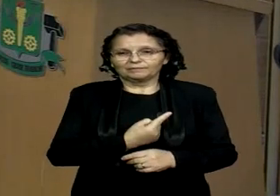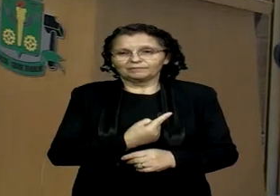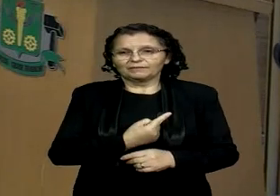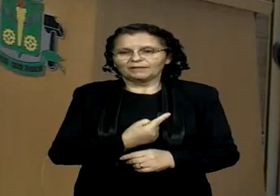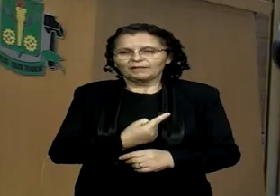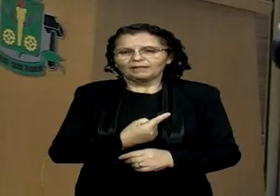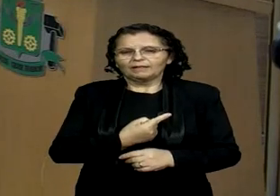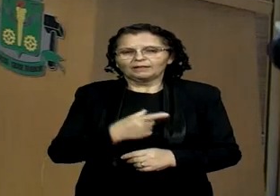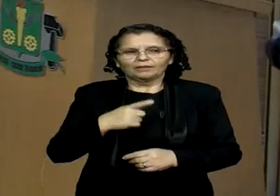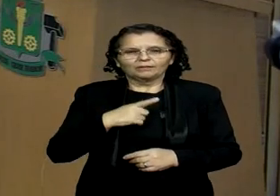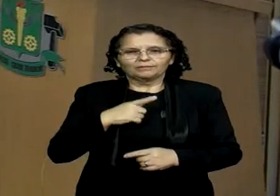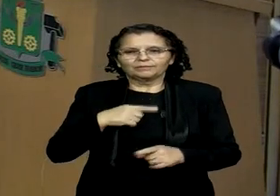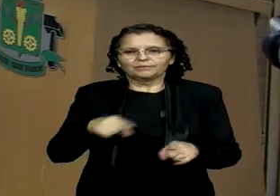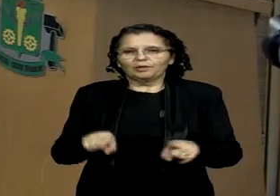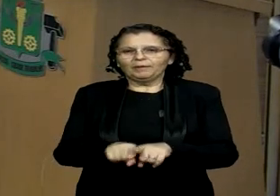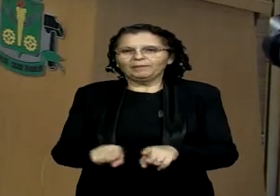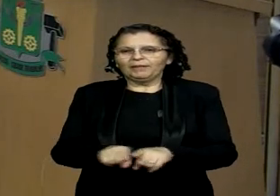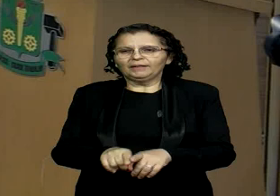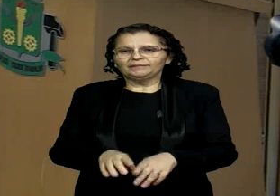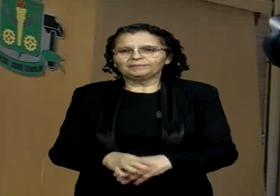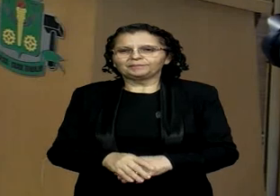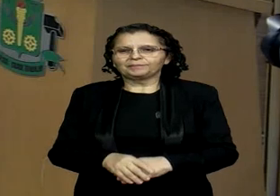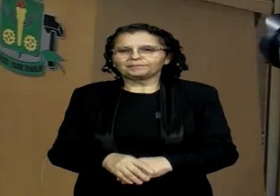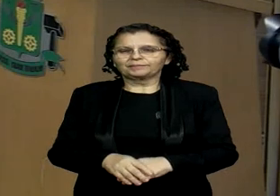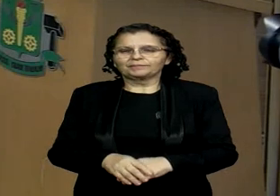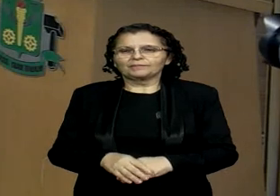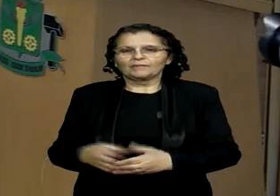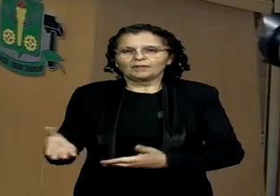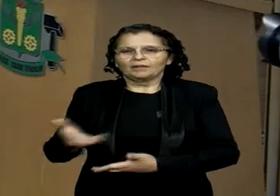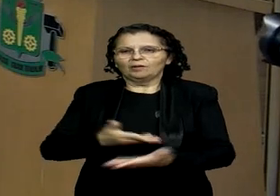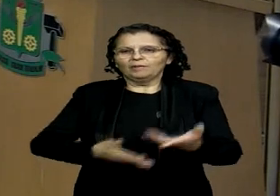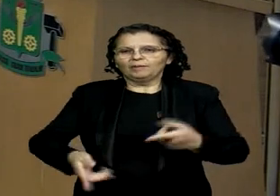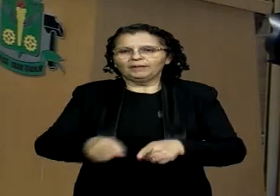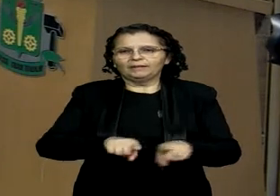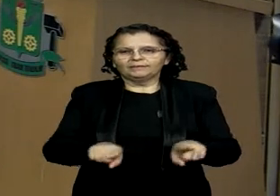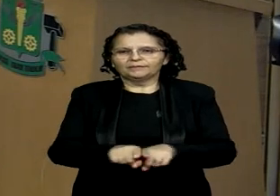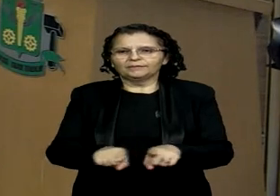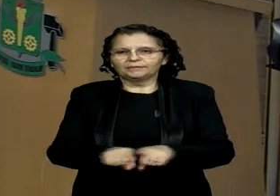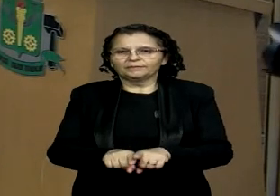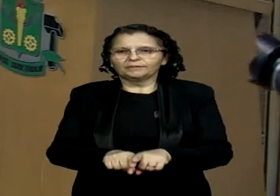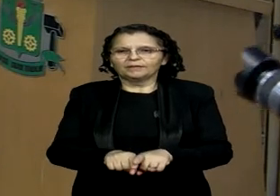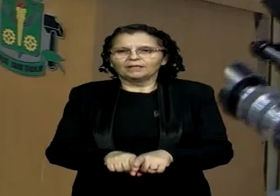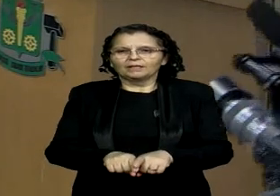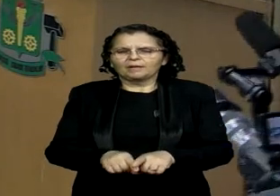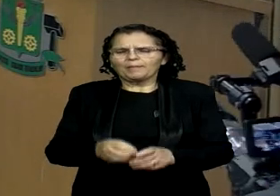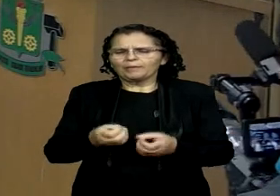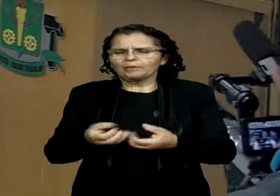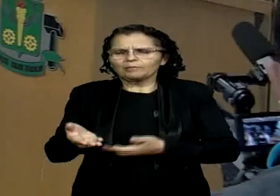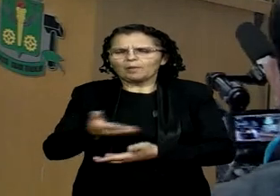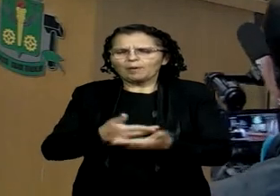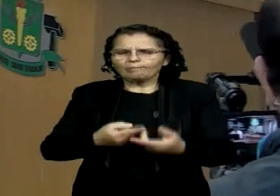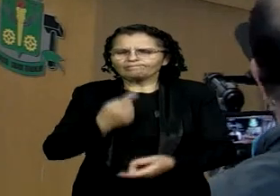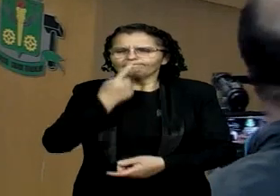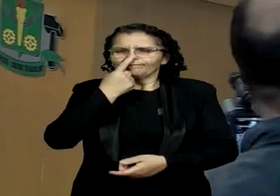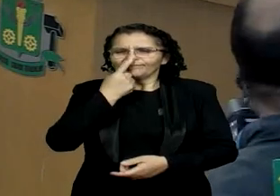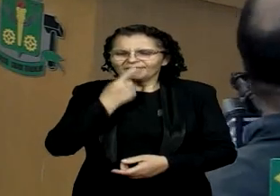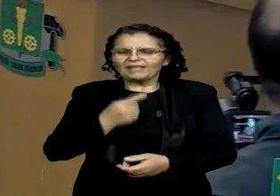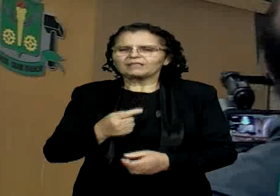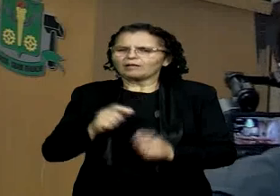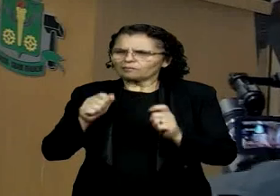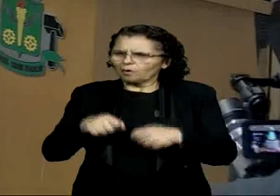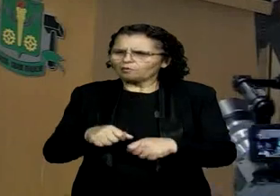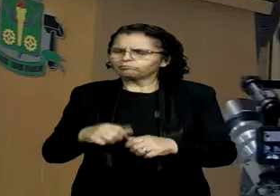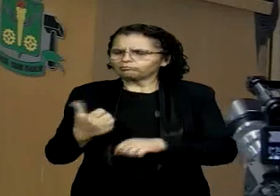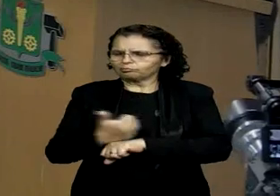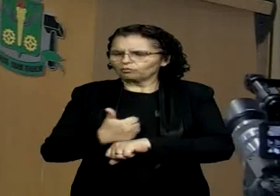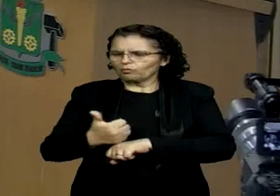tem certeza que sempre tivemos uma relação muito boa com o Elivelto, e ele sempre foi muito competente,